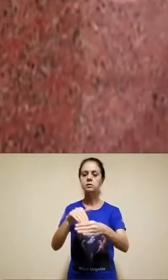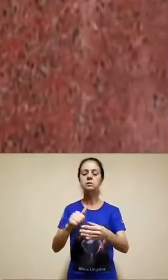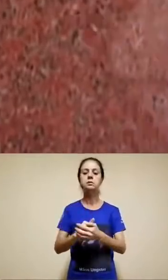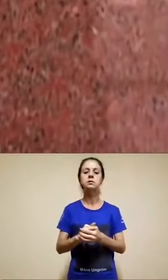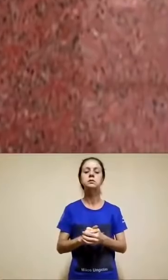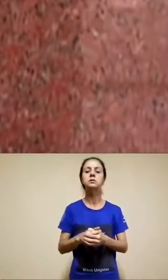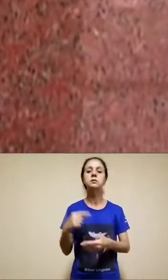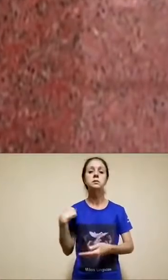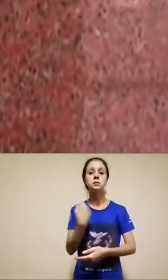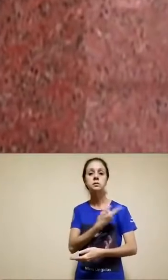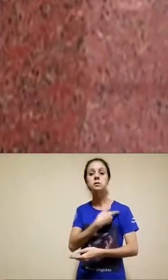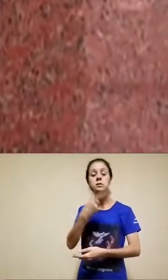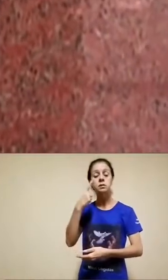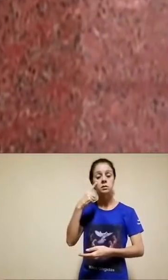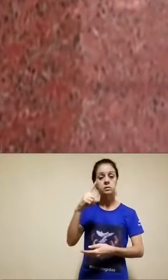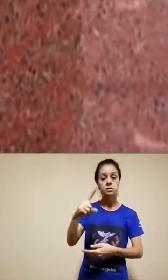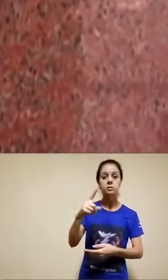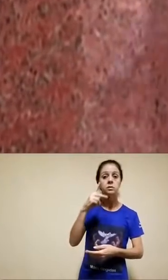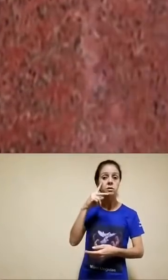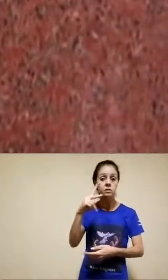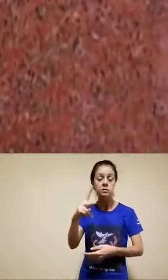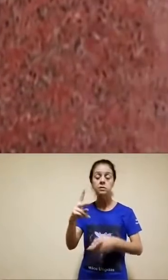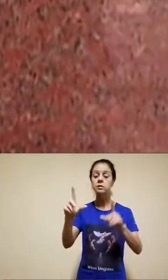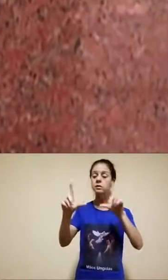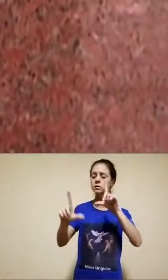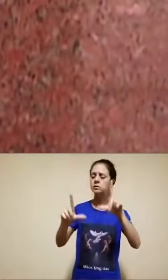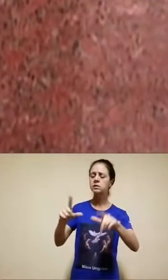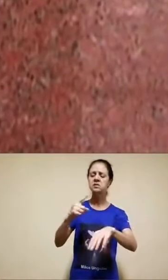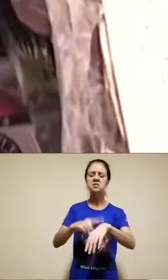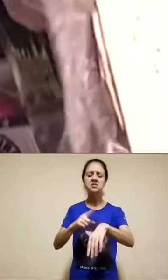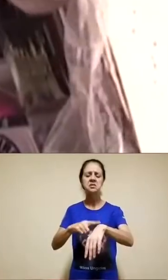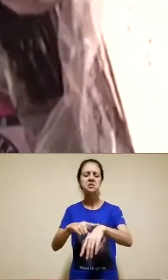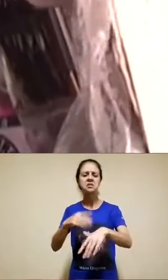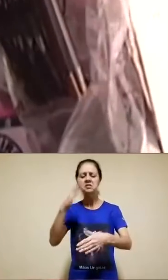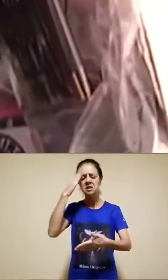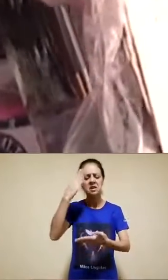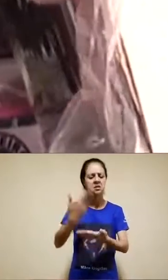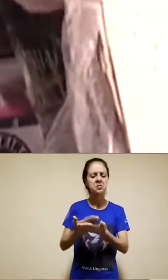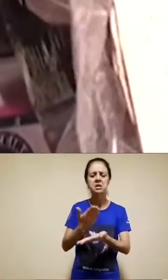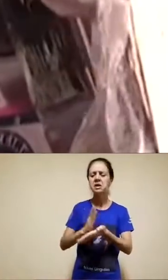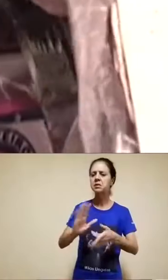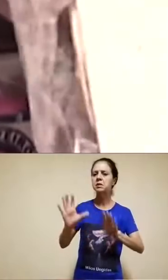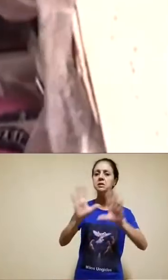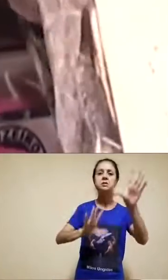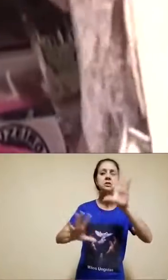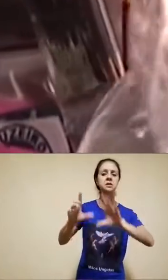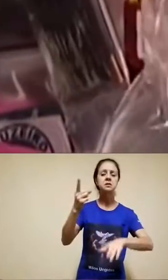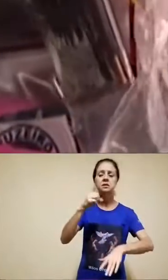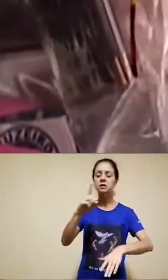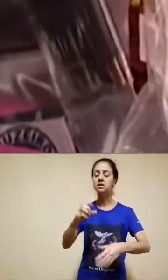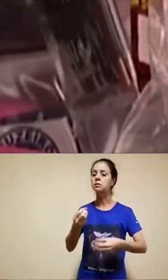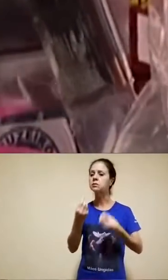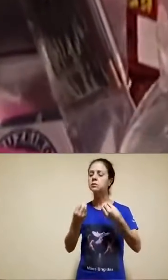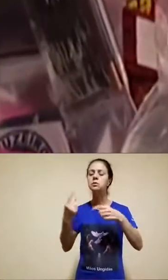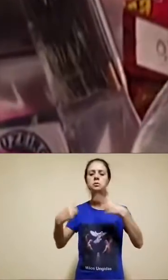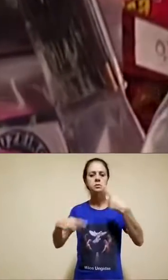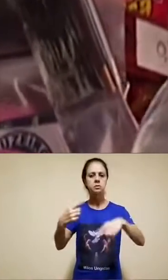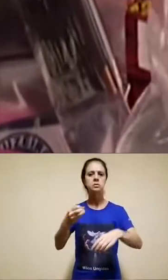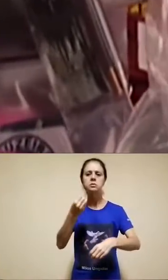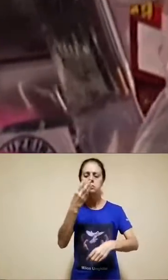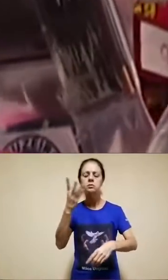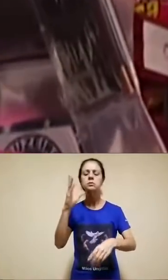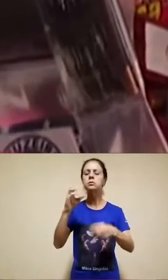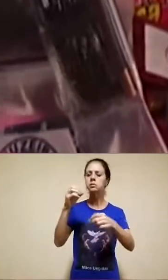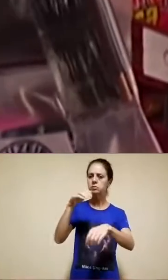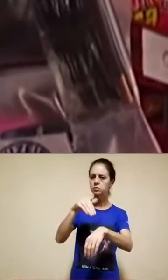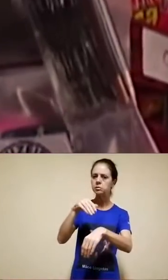que a gente vê falando na televisão toda hora, a confiança acabou, né? Faz tempo. Não vamos generalizar, porque tem muitos políticos bons também no país, que